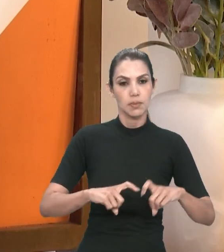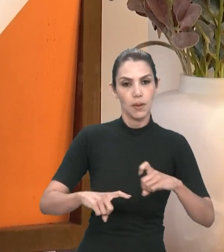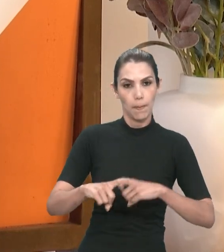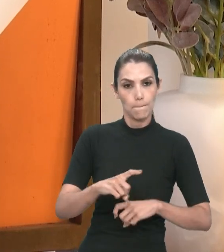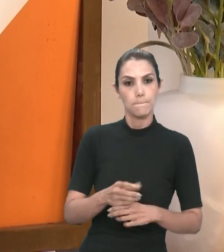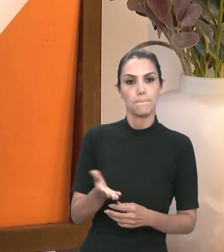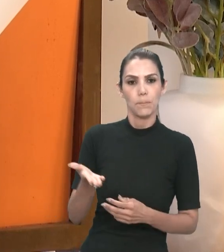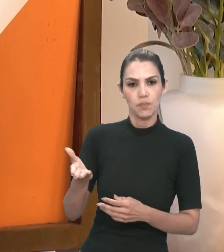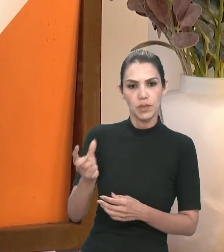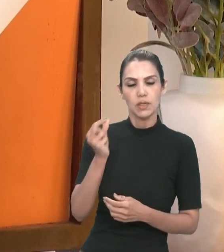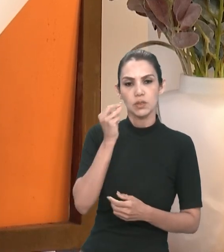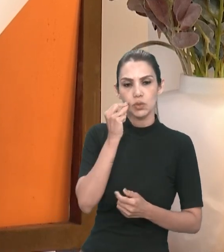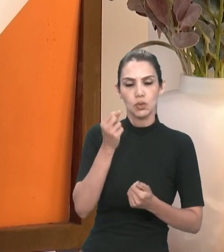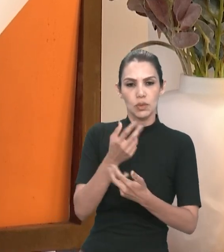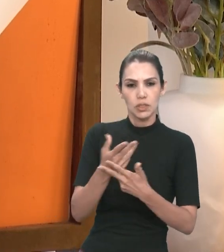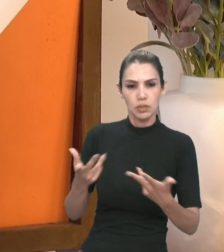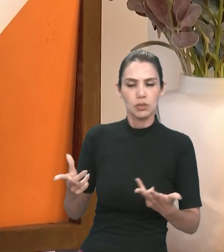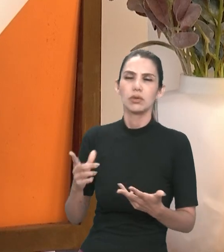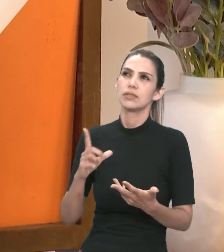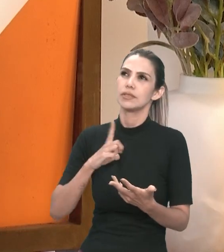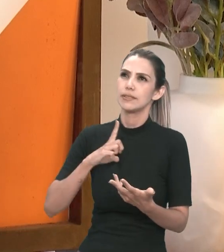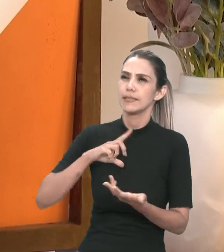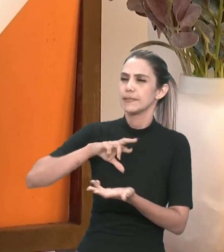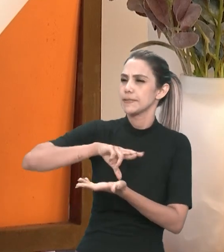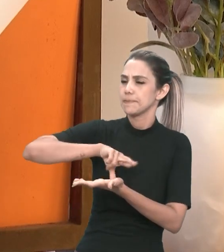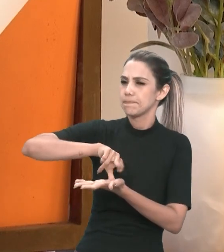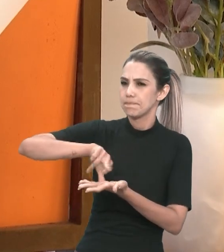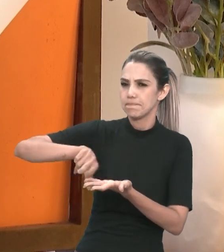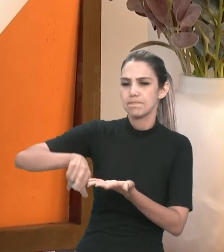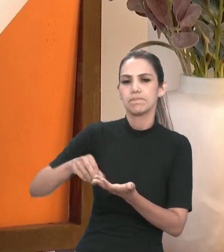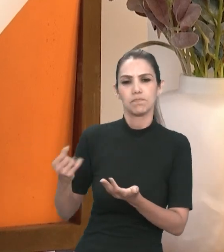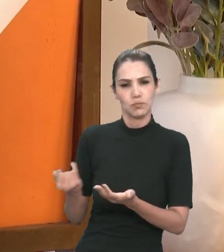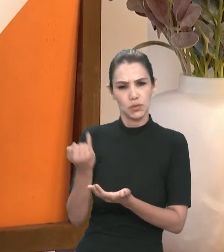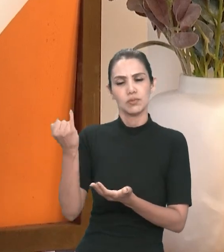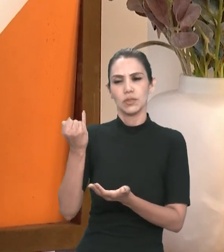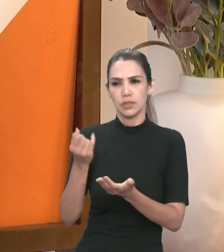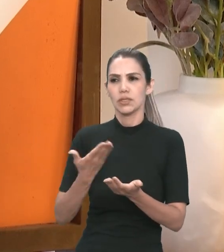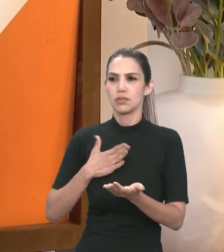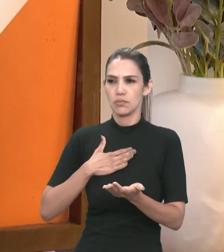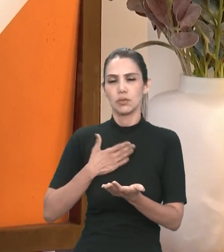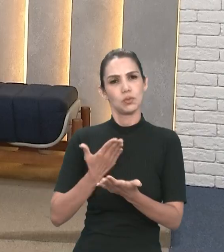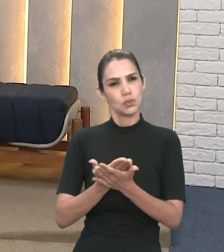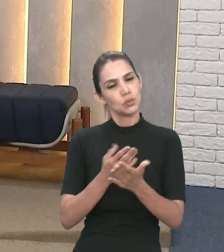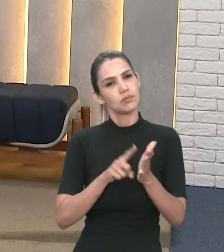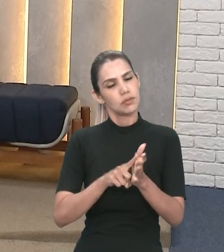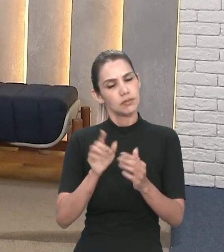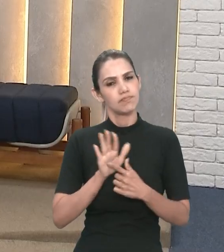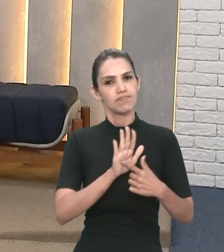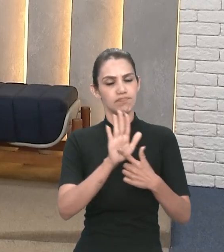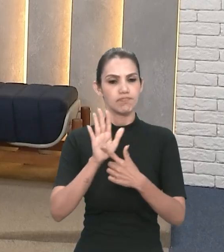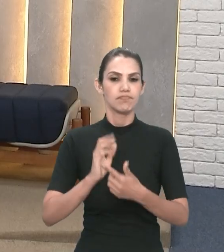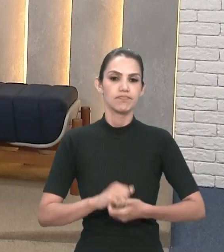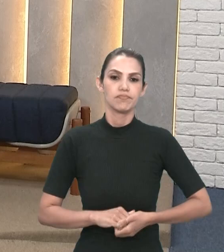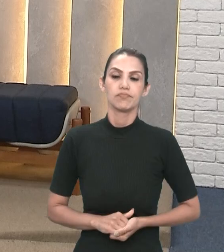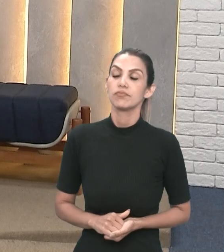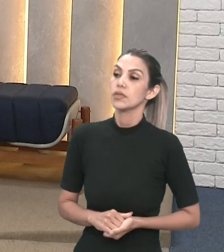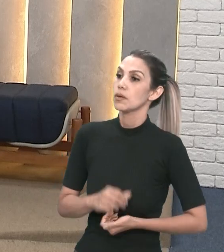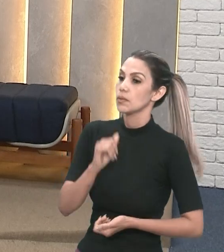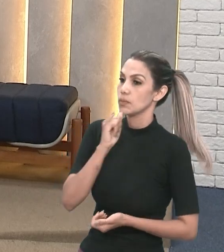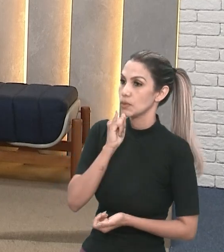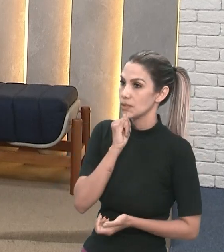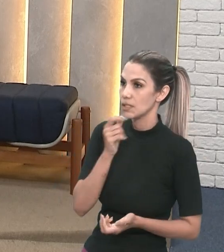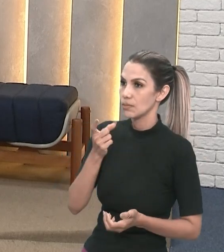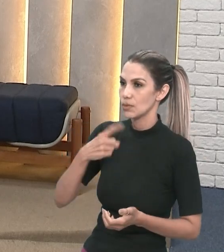grande e é muito importante a gente trazer isso à tona, né, nessa pesquisa. Acaba que quando a gente desmata ou retira